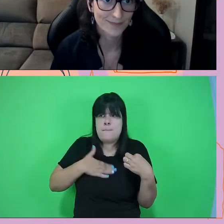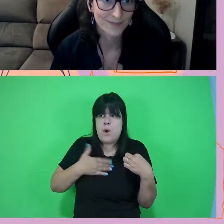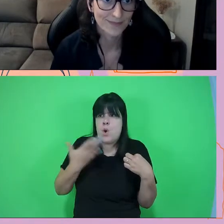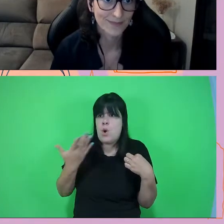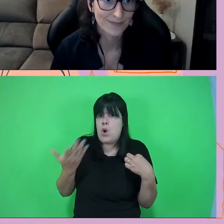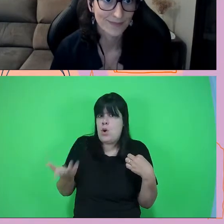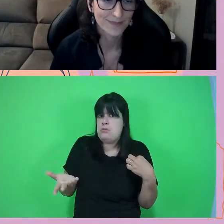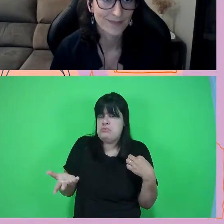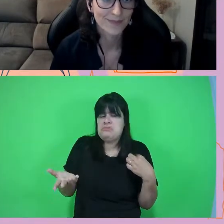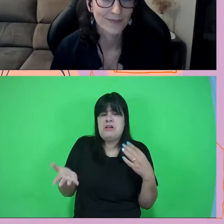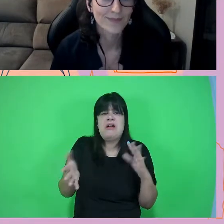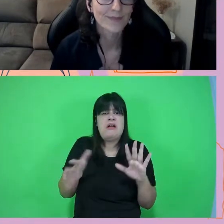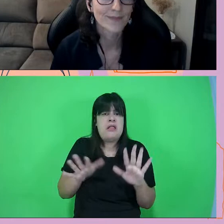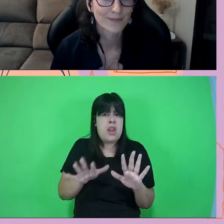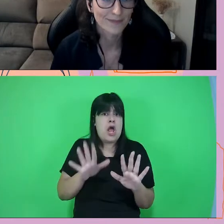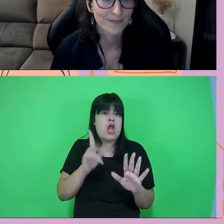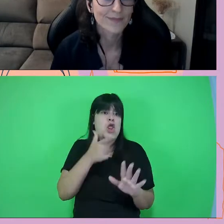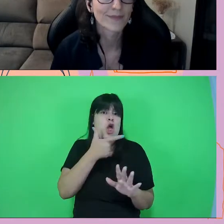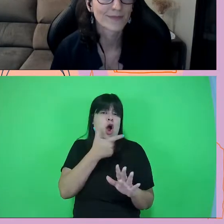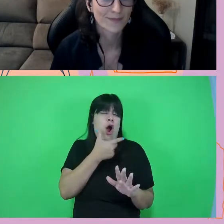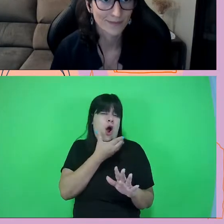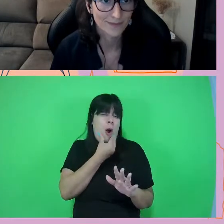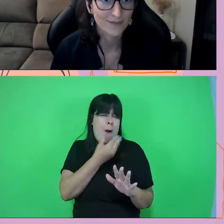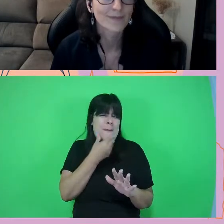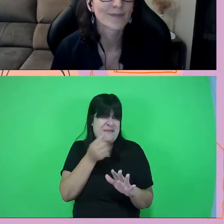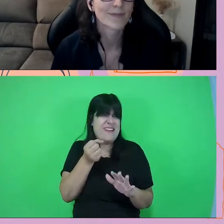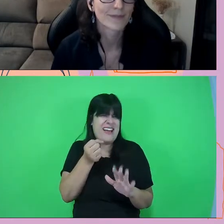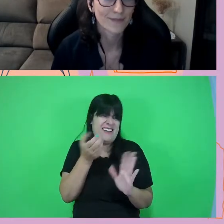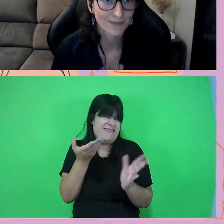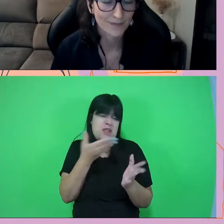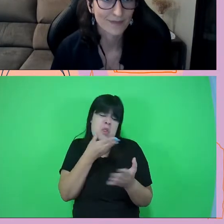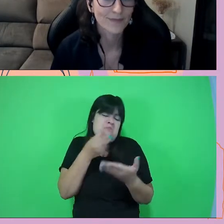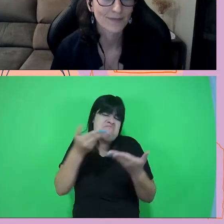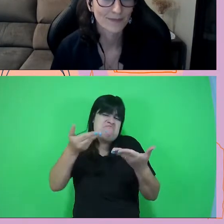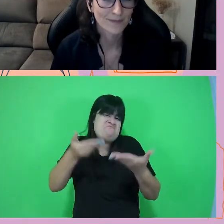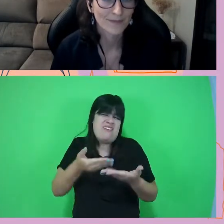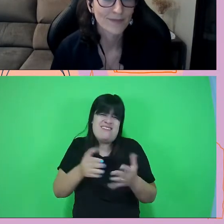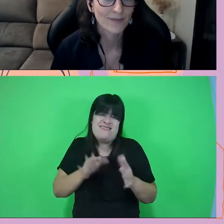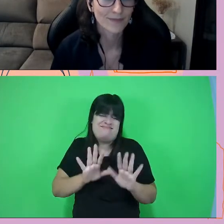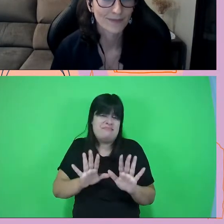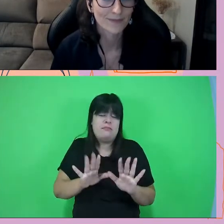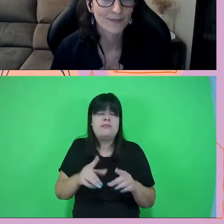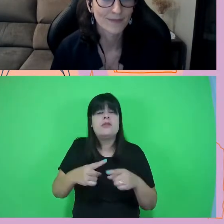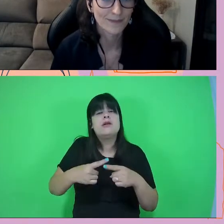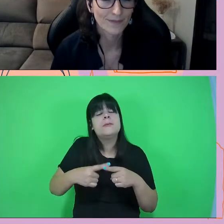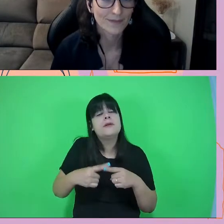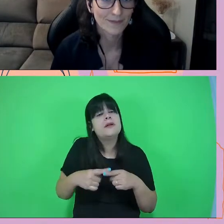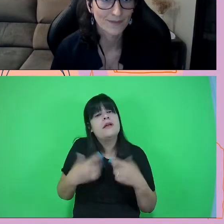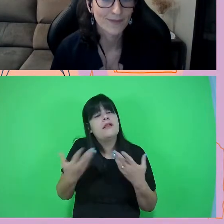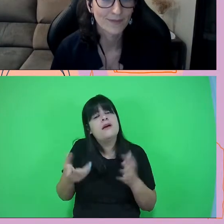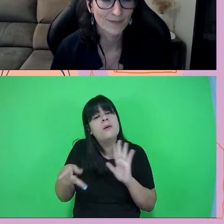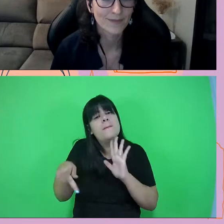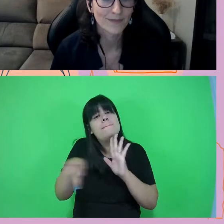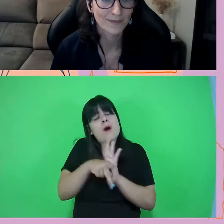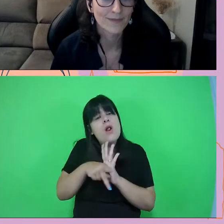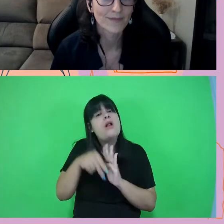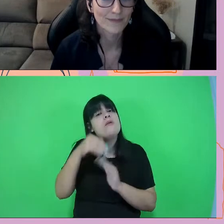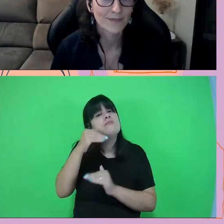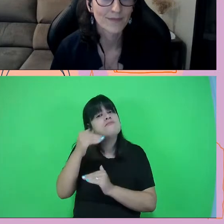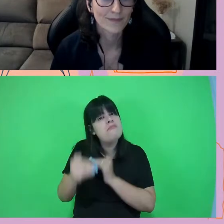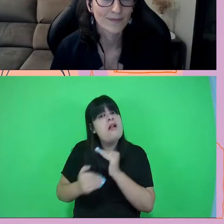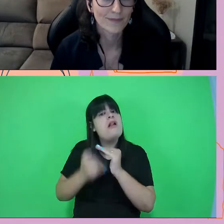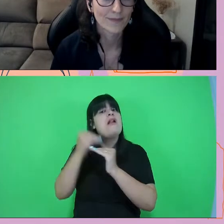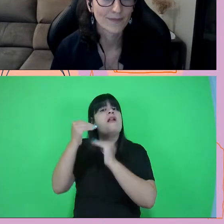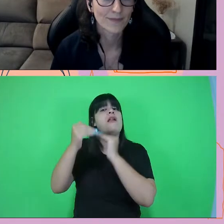que eles falam, né, do homem branco, né, do homem, né, moderno, né, porque, né, faz parte da evolução, né, seja